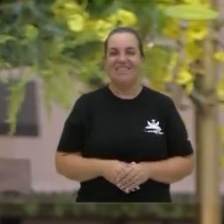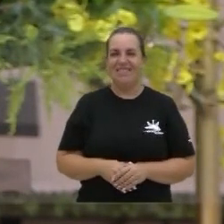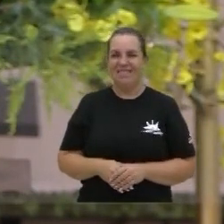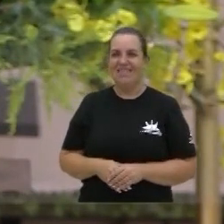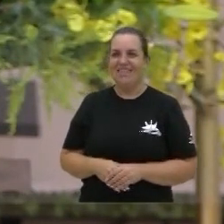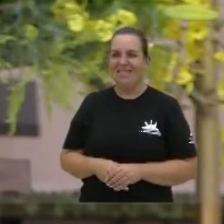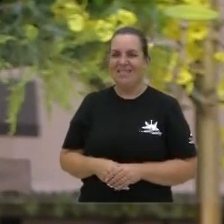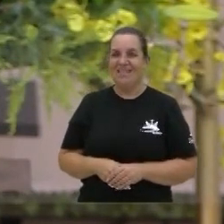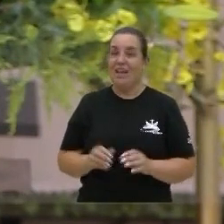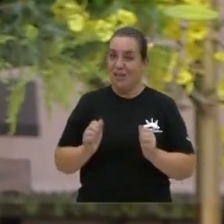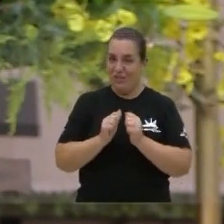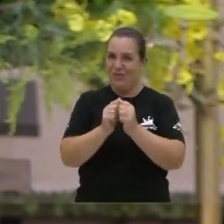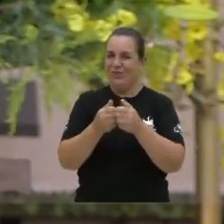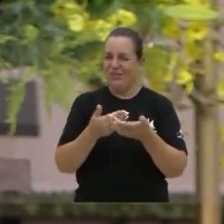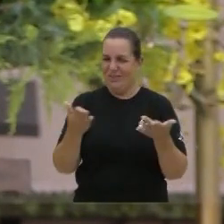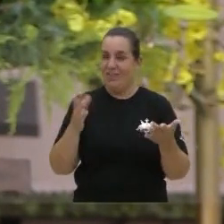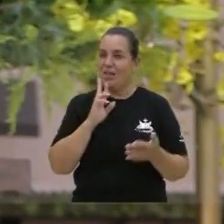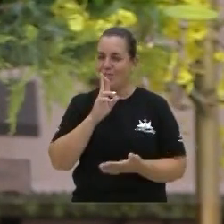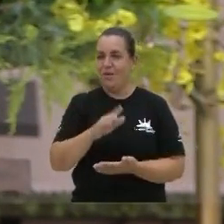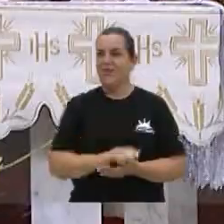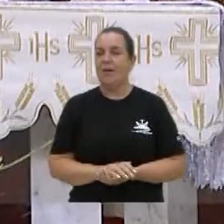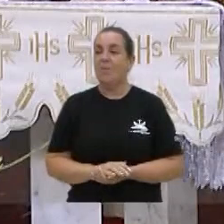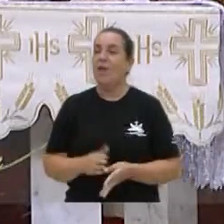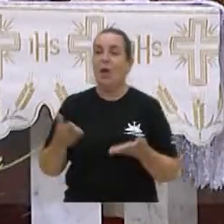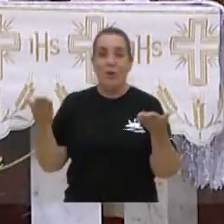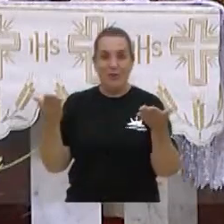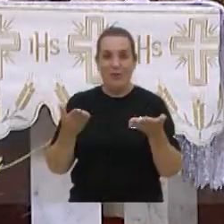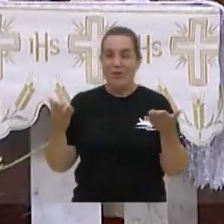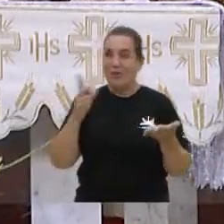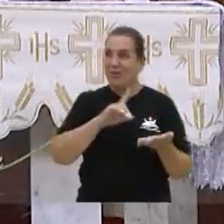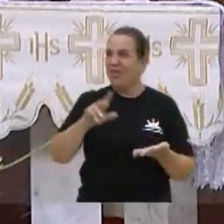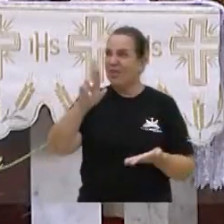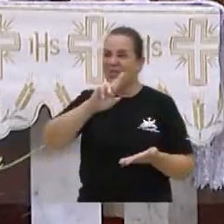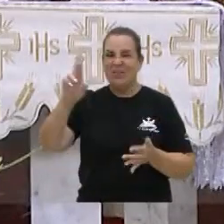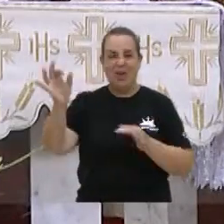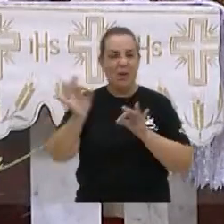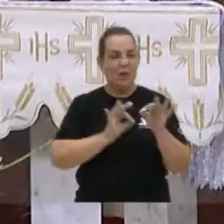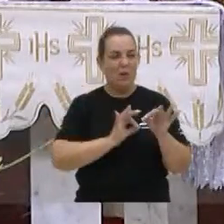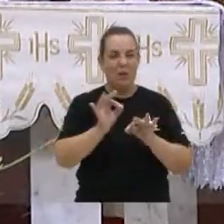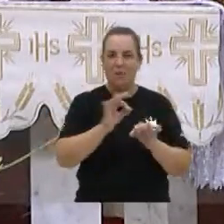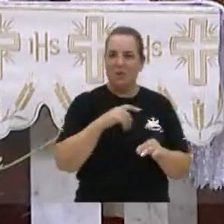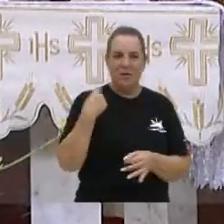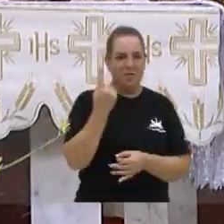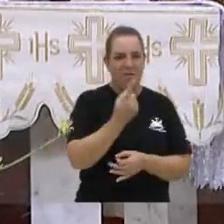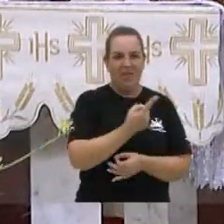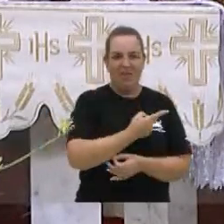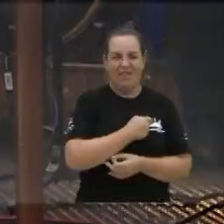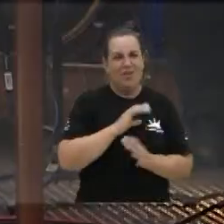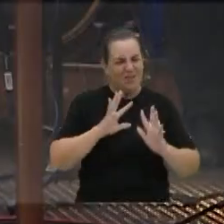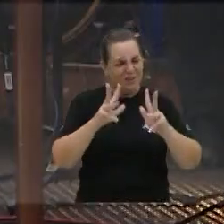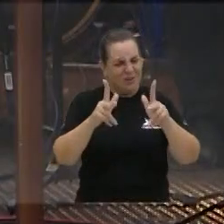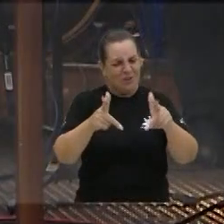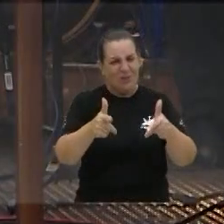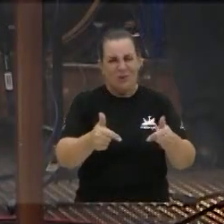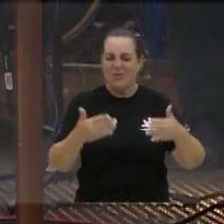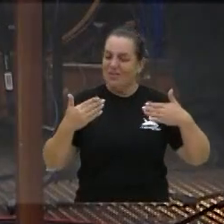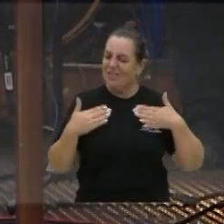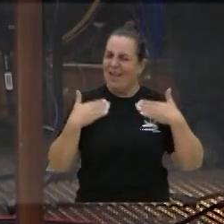nele exultemos, todos. Este é o dia que o Senhor fez para